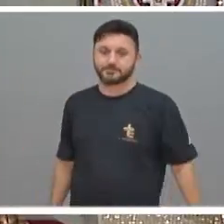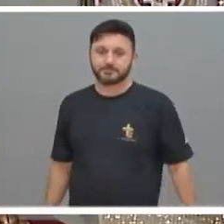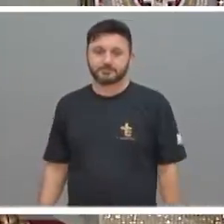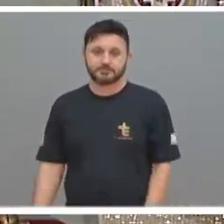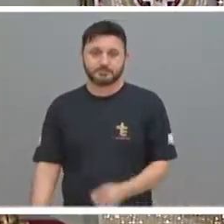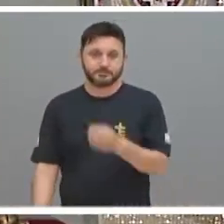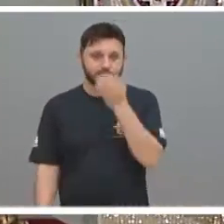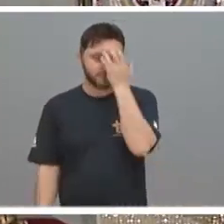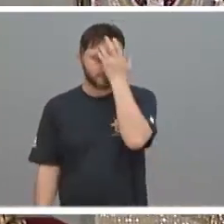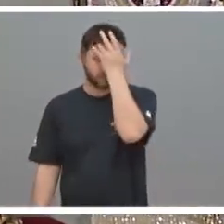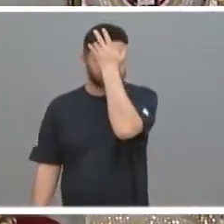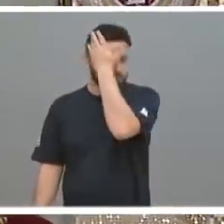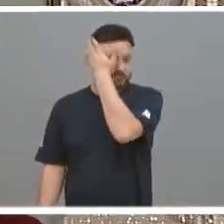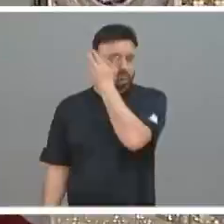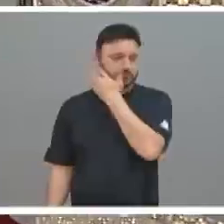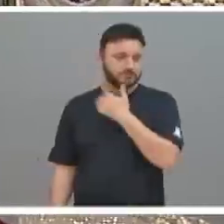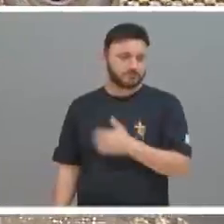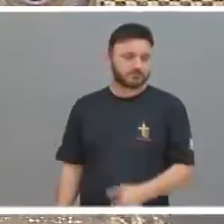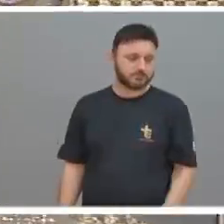Chagas